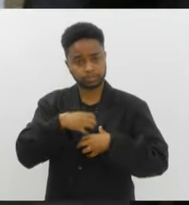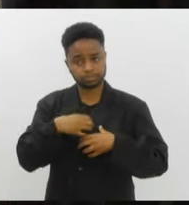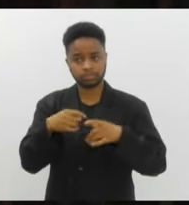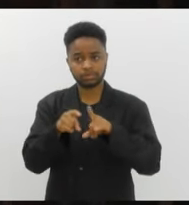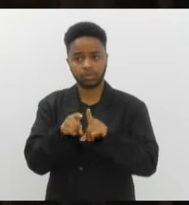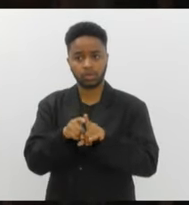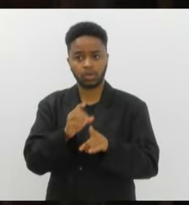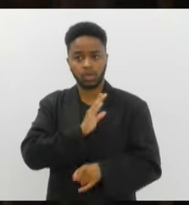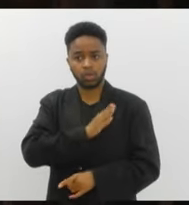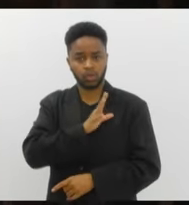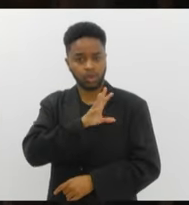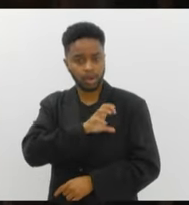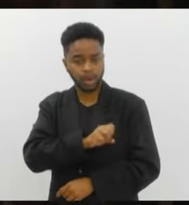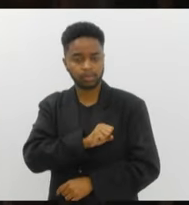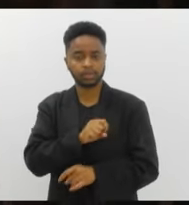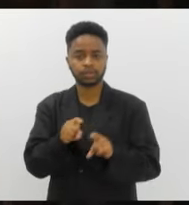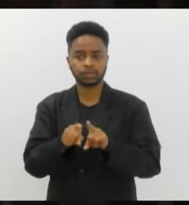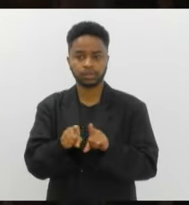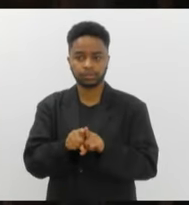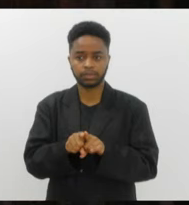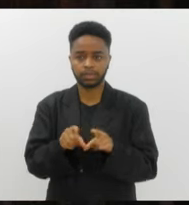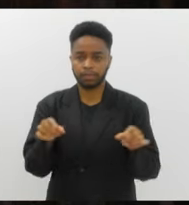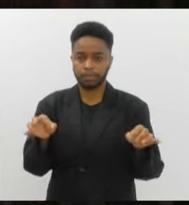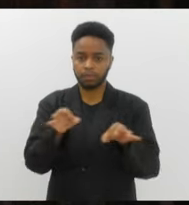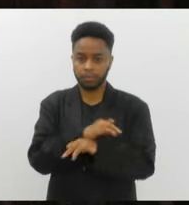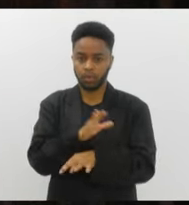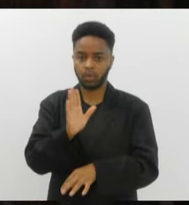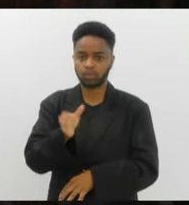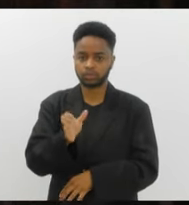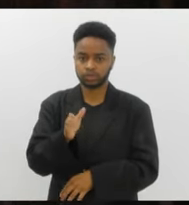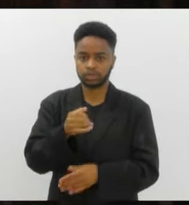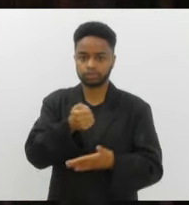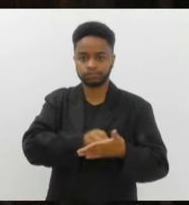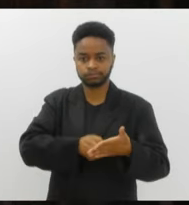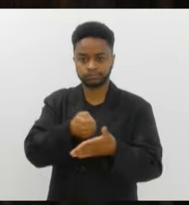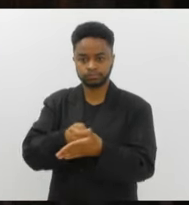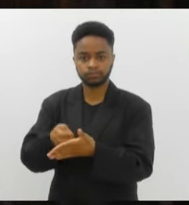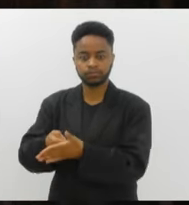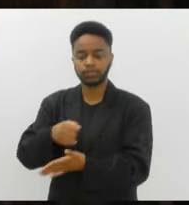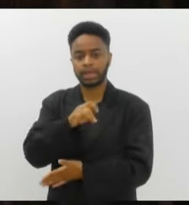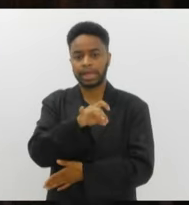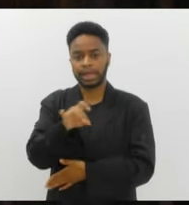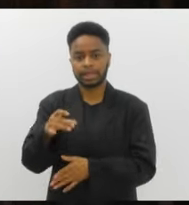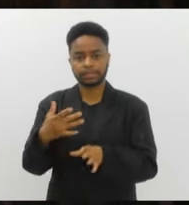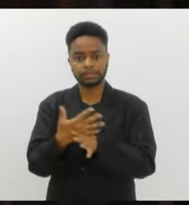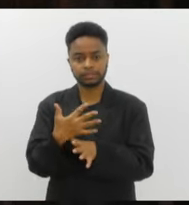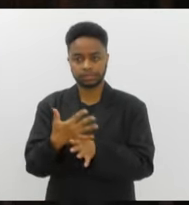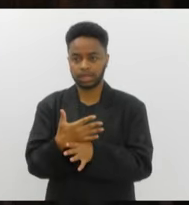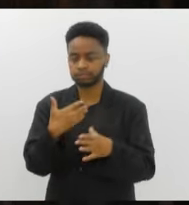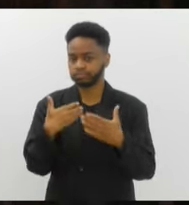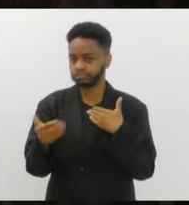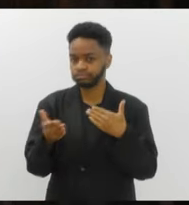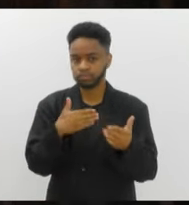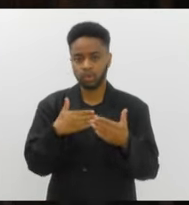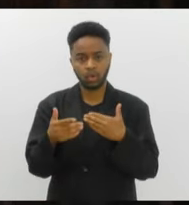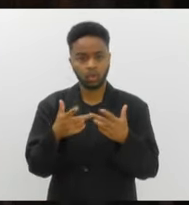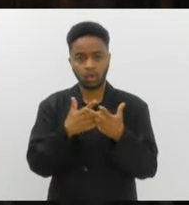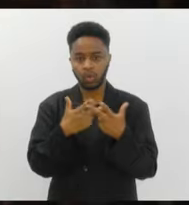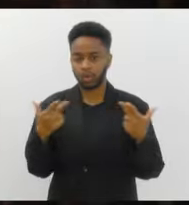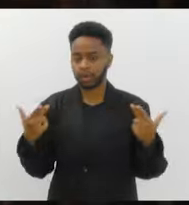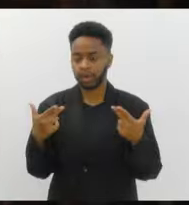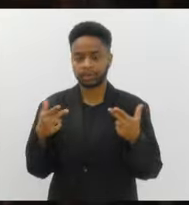coração, completamente pronto para lutar por cada cidade, independente de qualquer